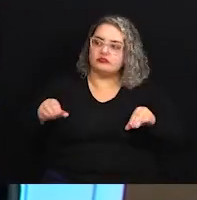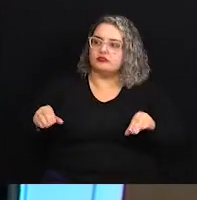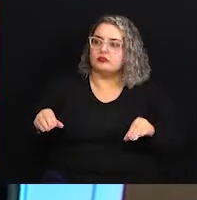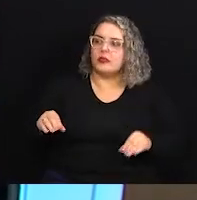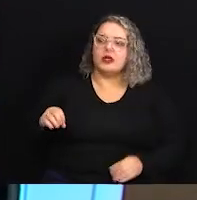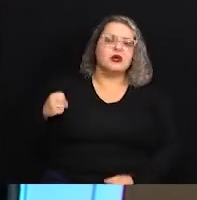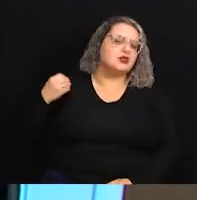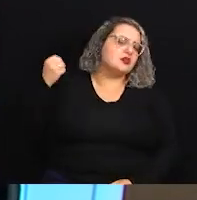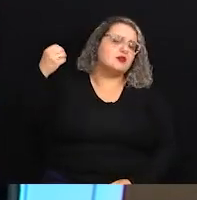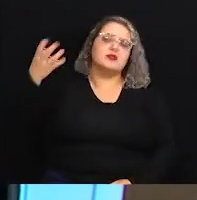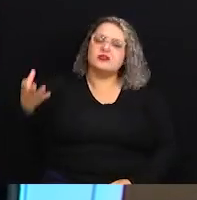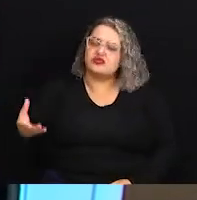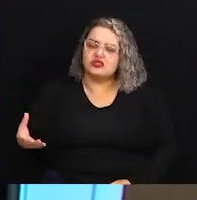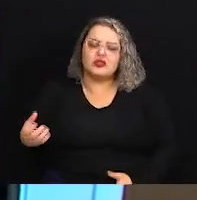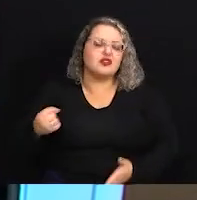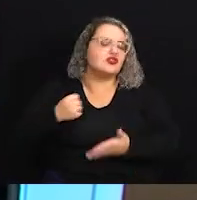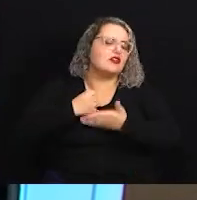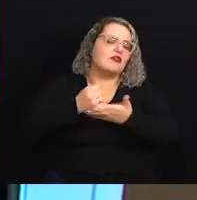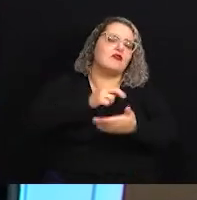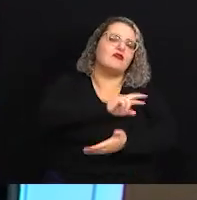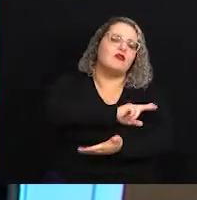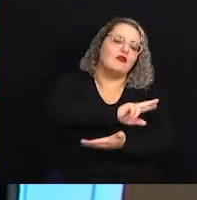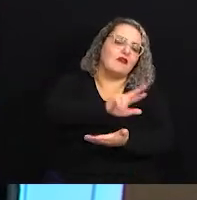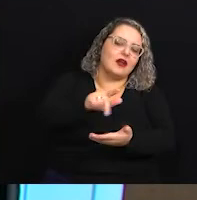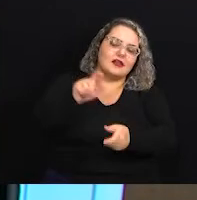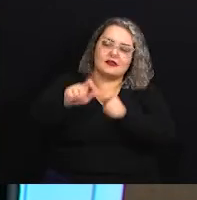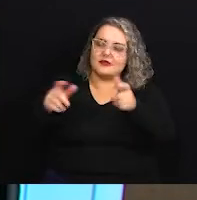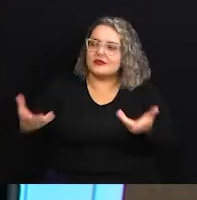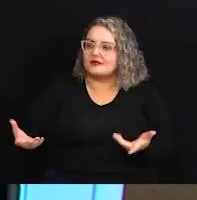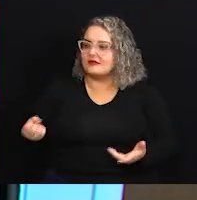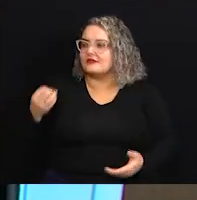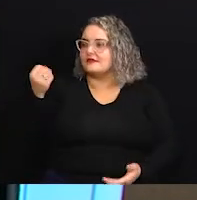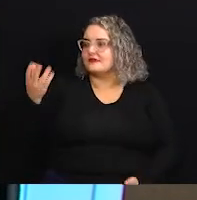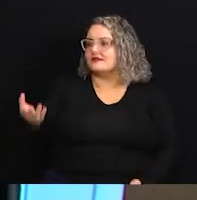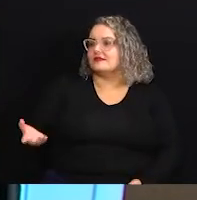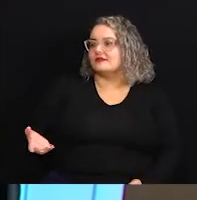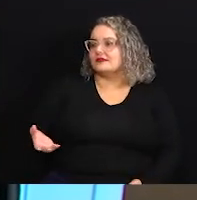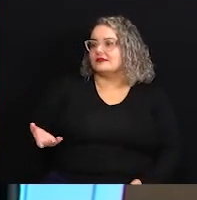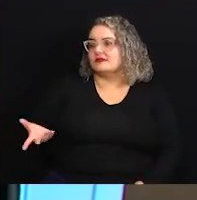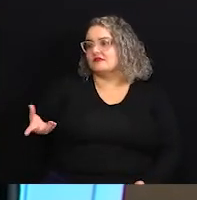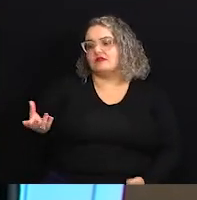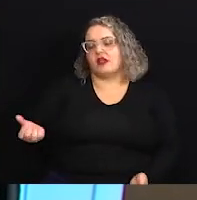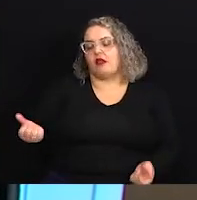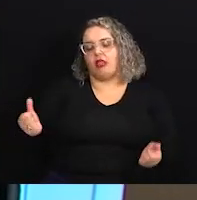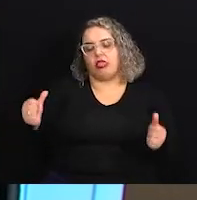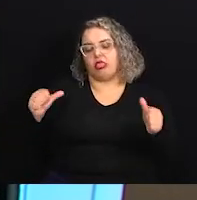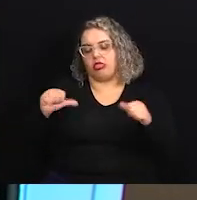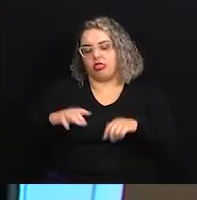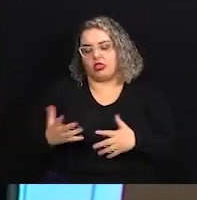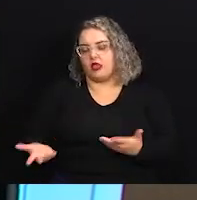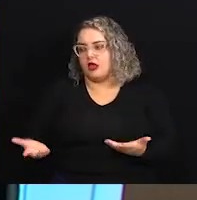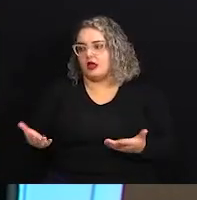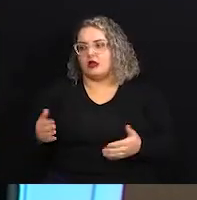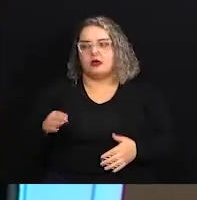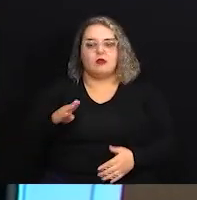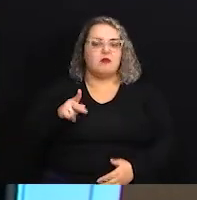viajou muito, já carregou muita gente aí, mundo afora. Sim. Né? E que estaria apodrecendo em algum pátio, ou jogado em